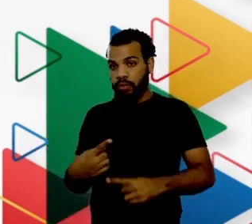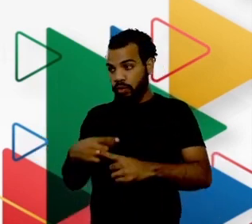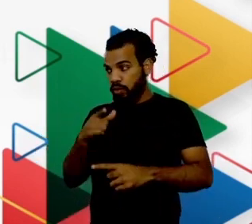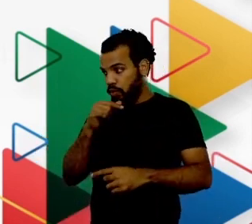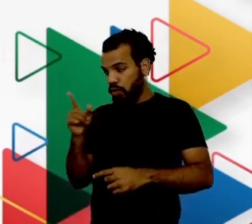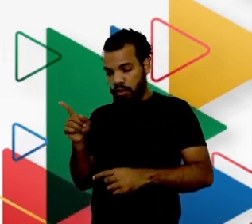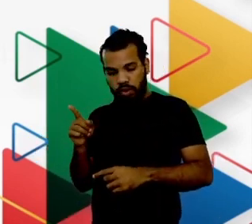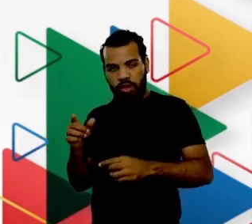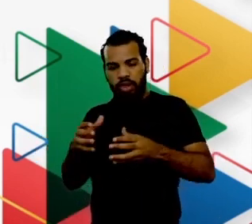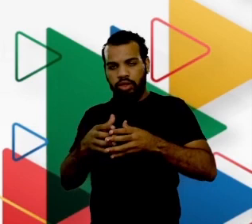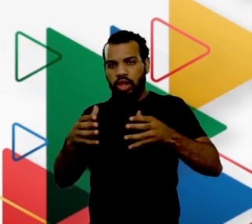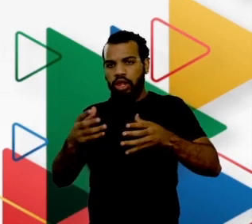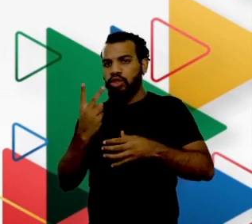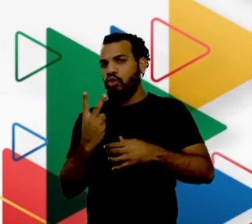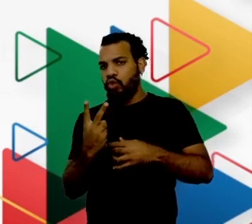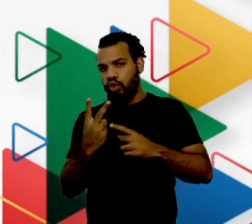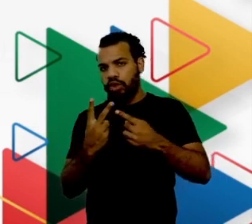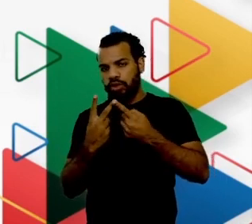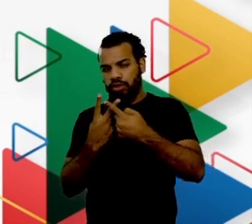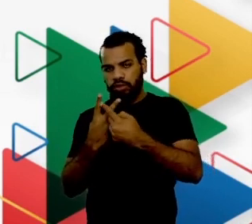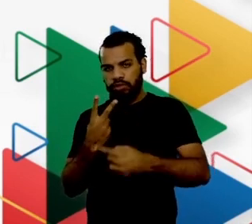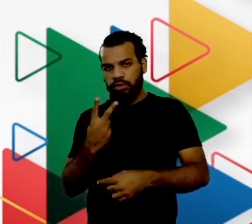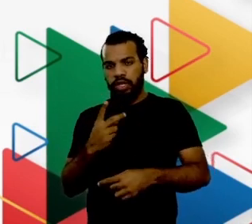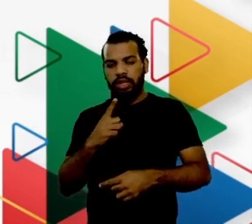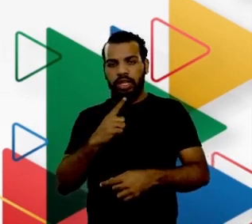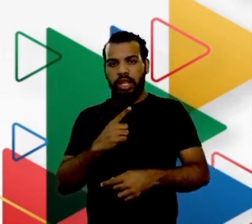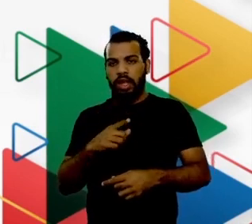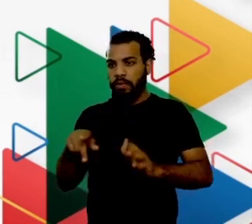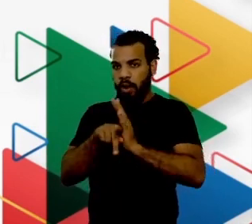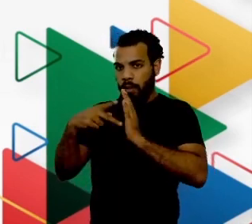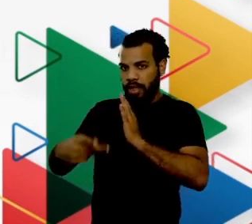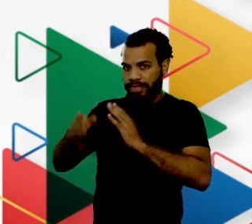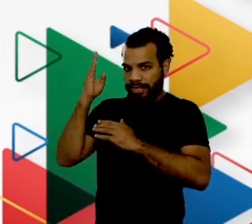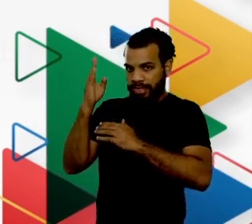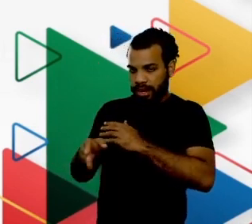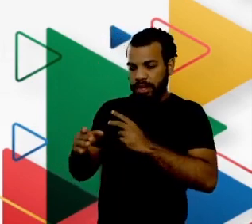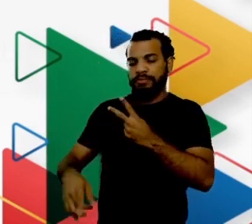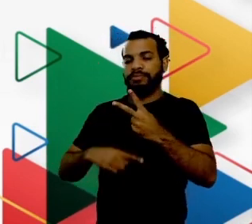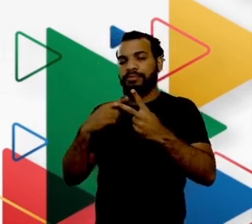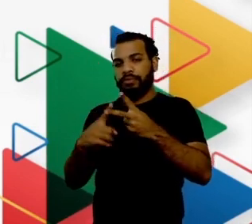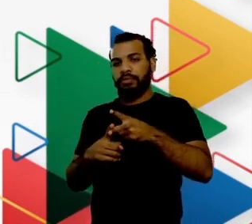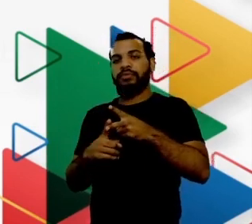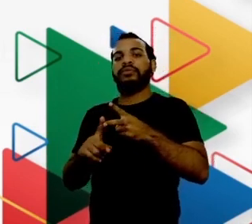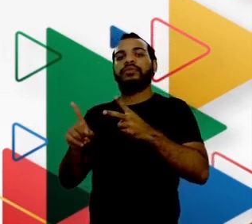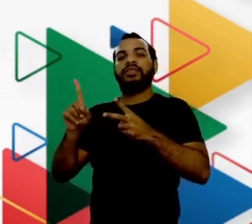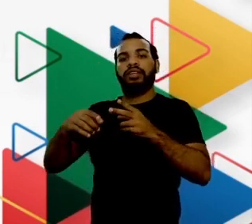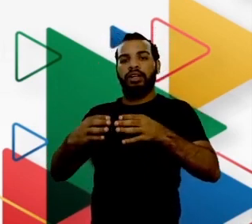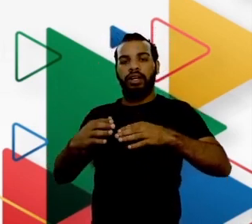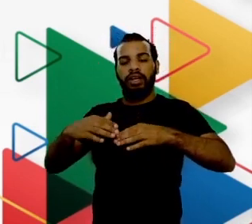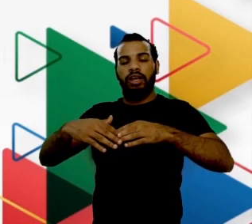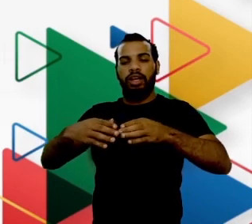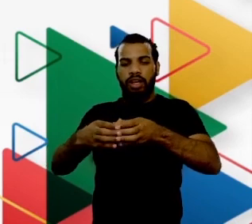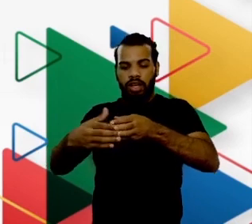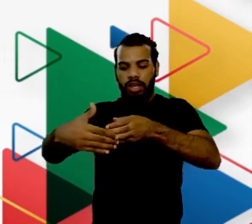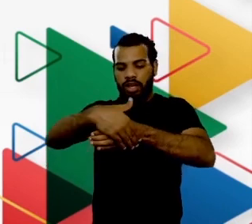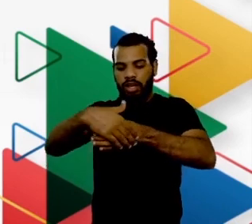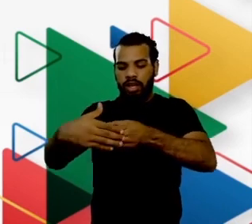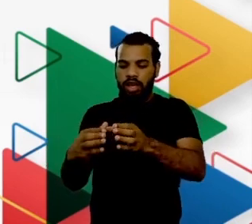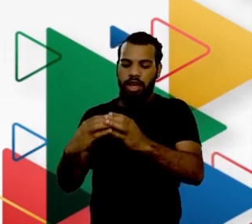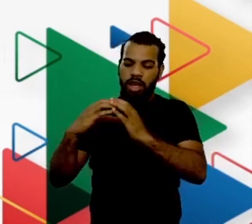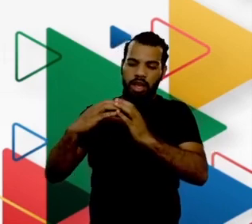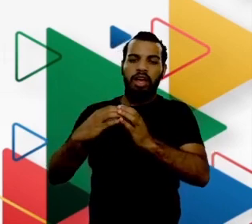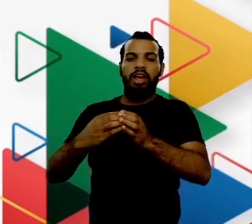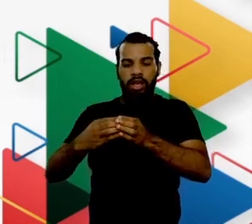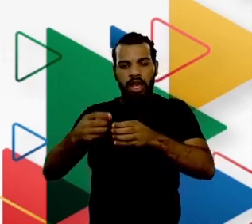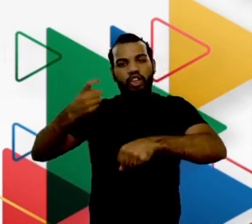tem duas. Tem a dilatação direta do líquido e tem a dilatação do recipiente. Quando eu falo dilatação